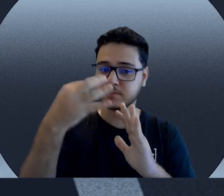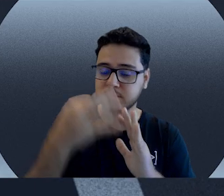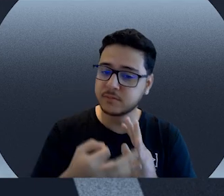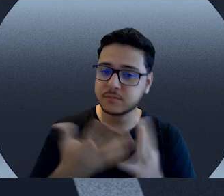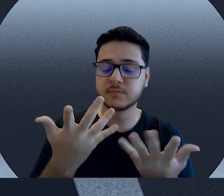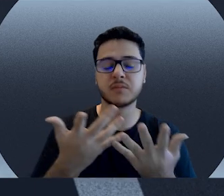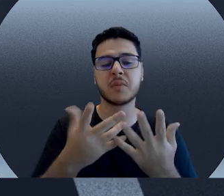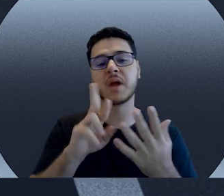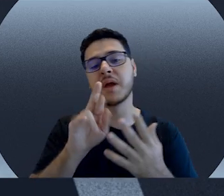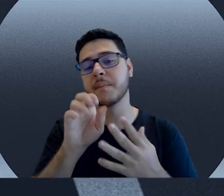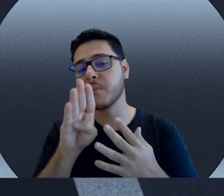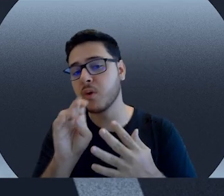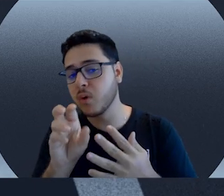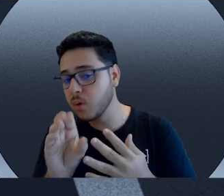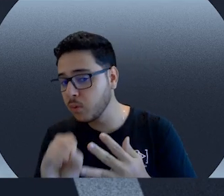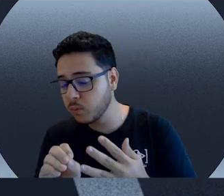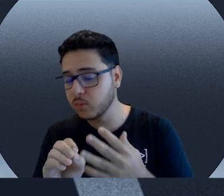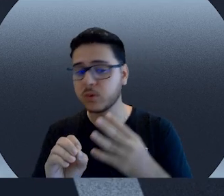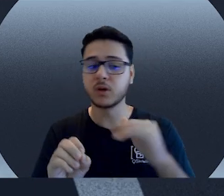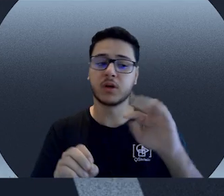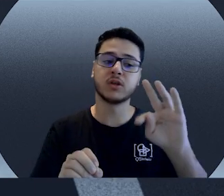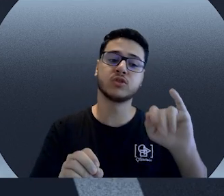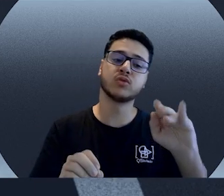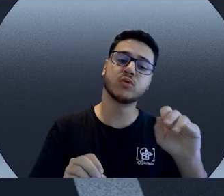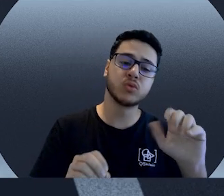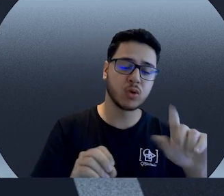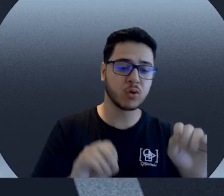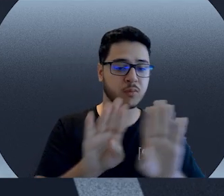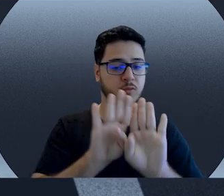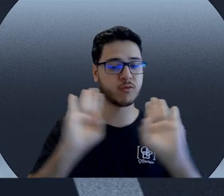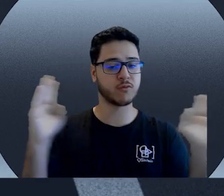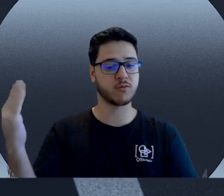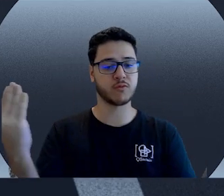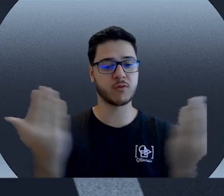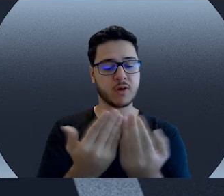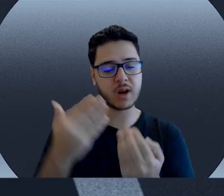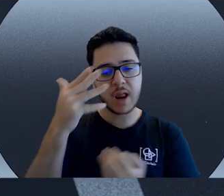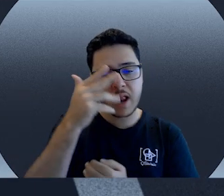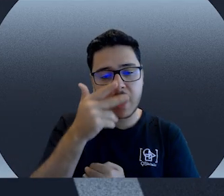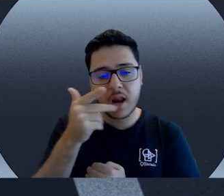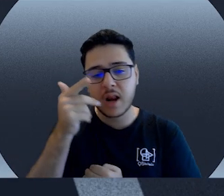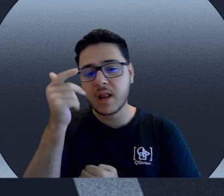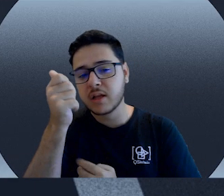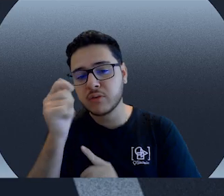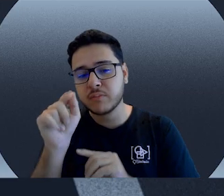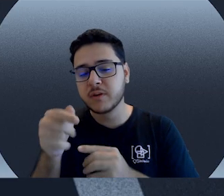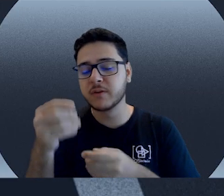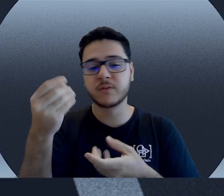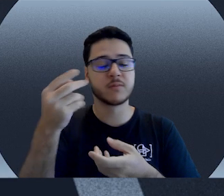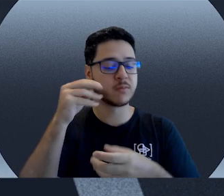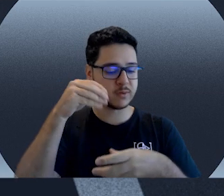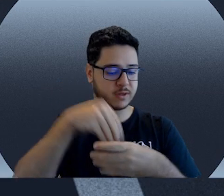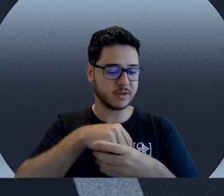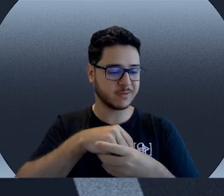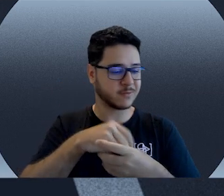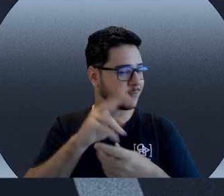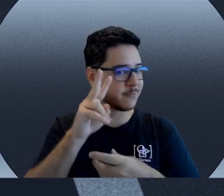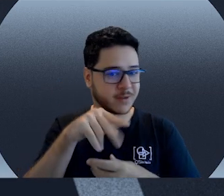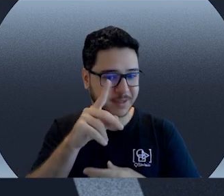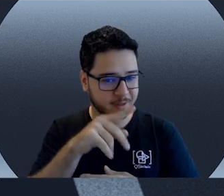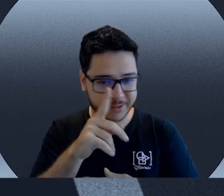acabamento, o reboco, o tijolo, e ali fica tudo lindo, a gente não vê nada que está defeituoso por